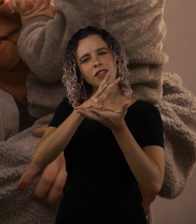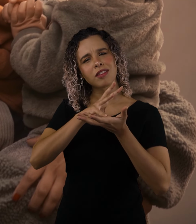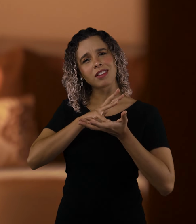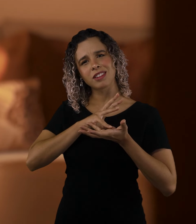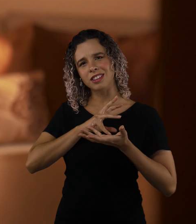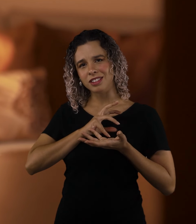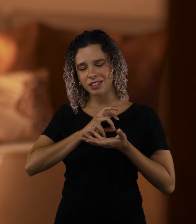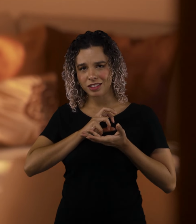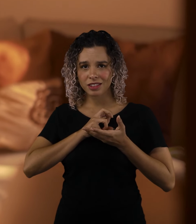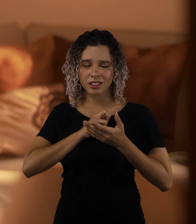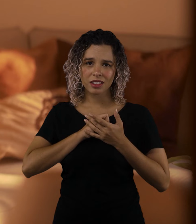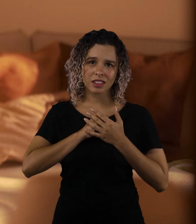love, okay. Entramos na casa.